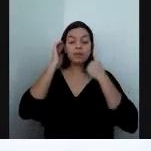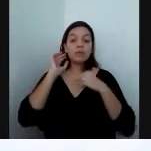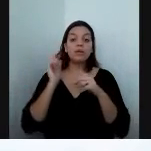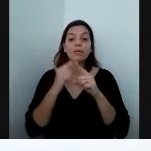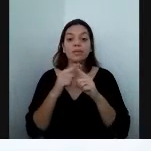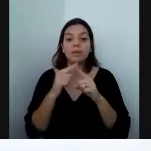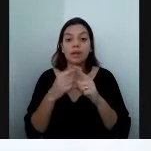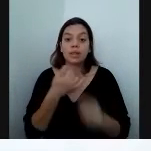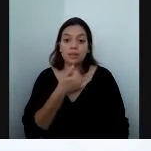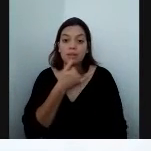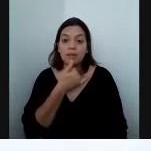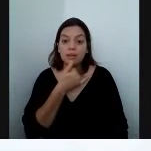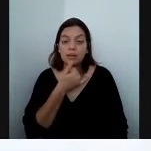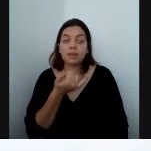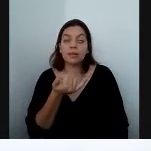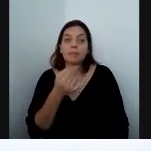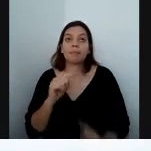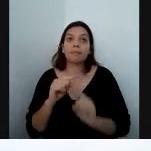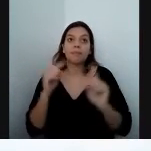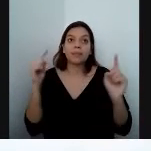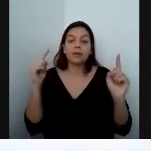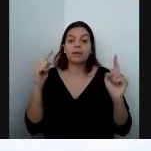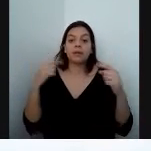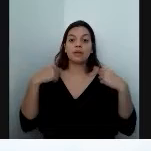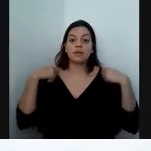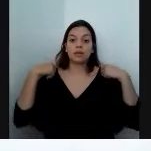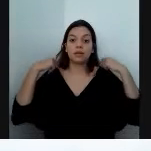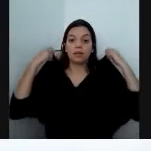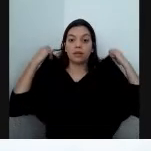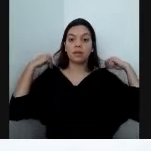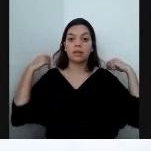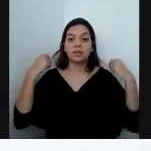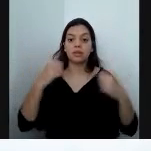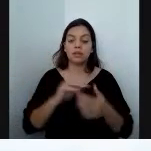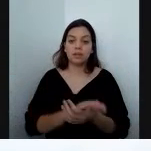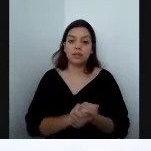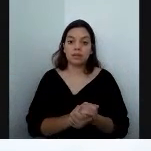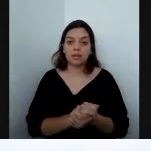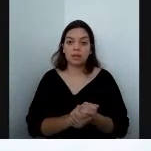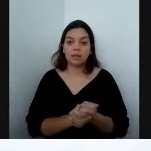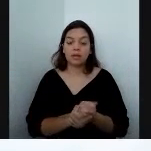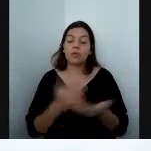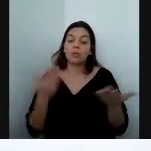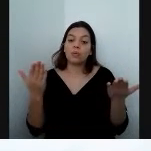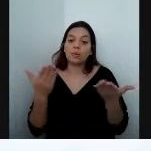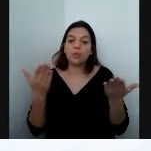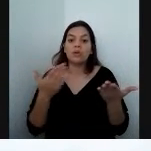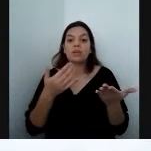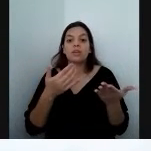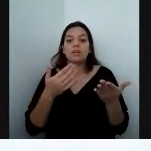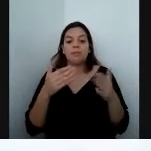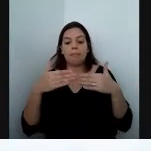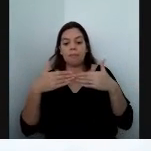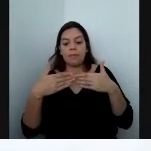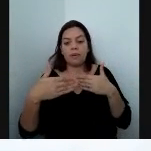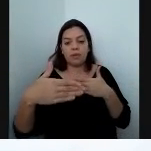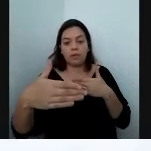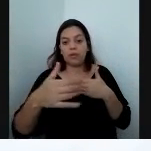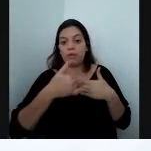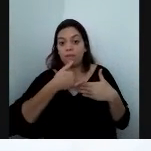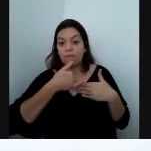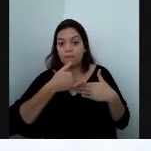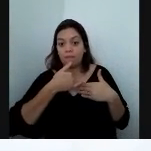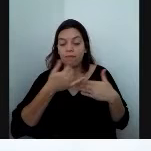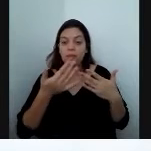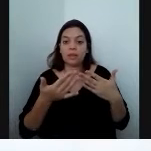da situação social do momento para precarizar, né, ainda mais. Mas, enfim, um comentário. Sim. Não, muito